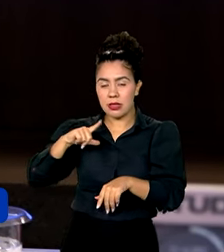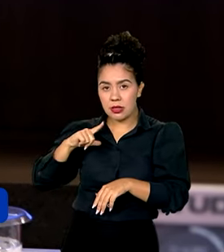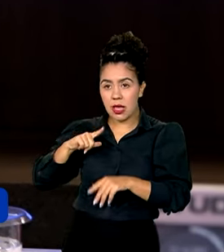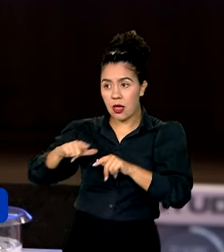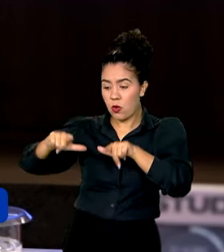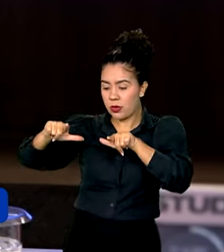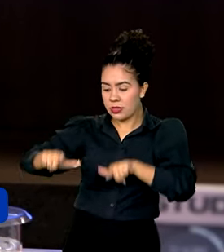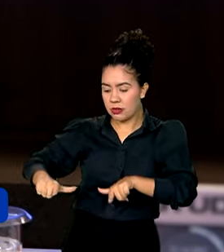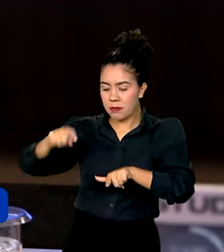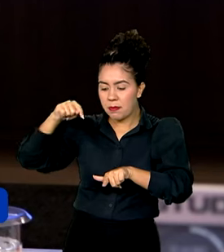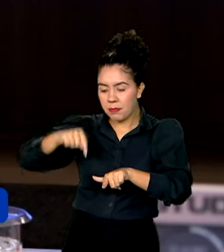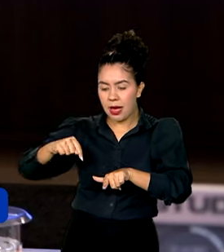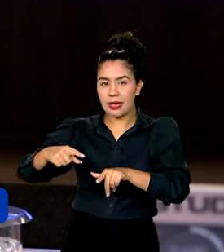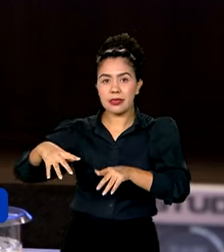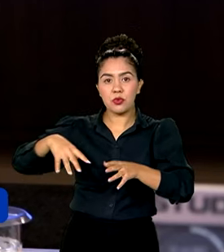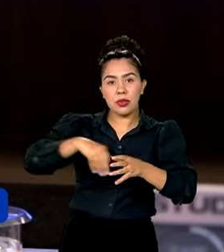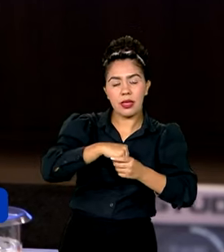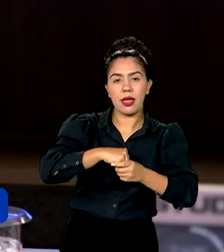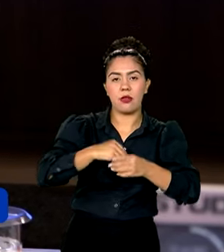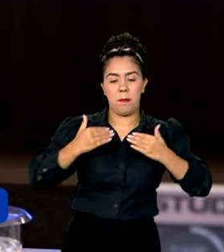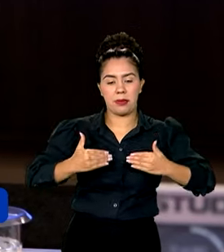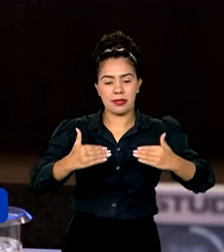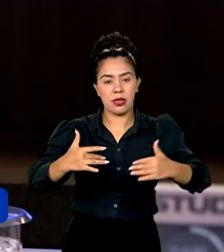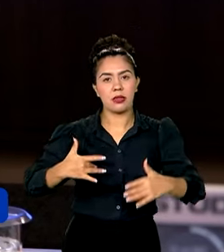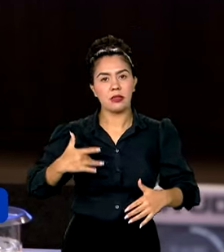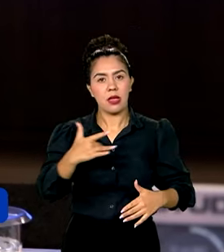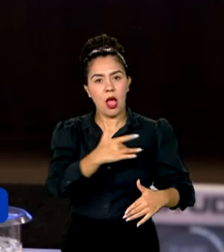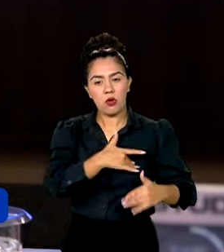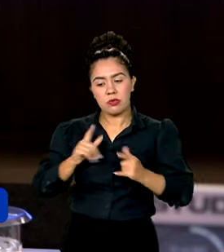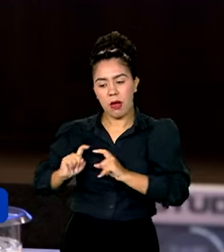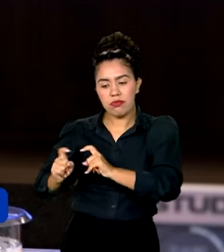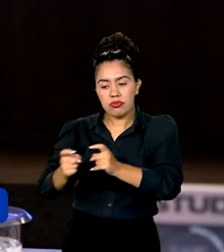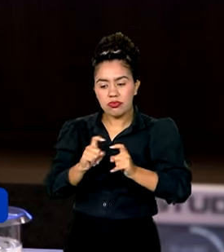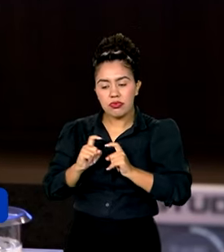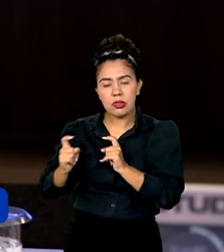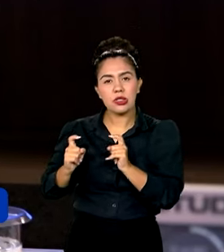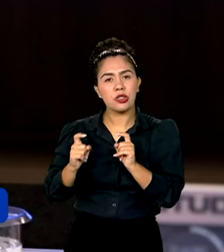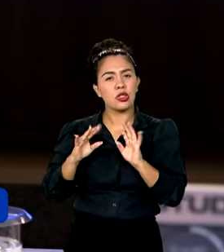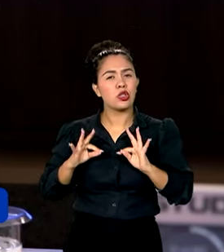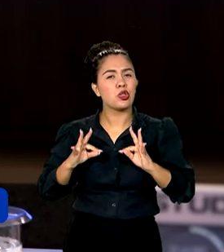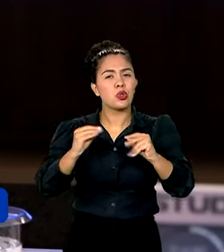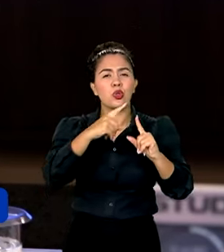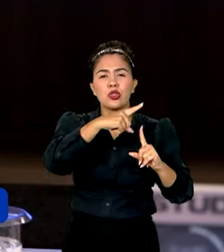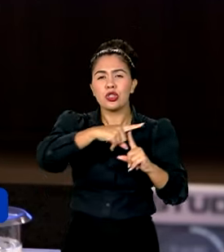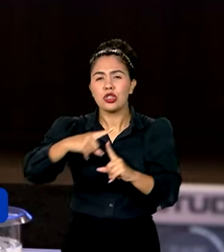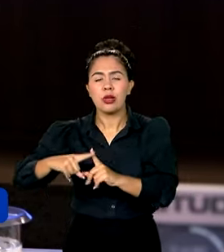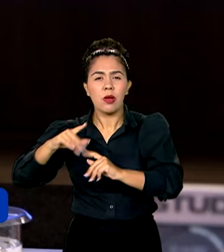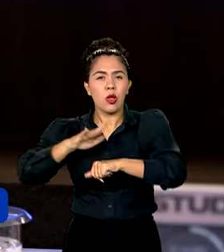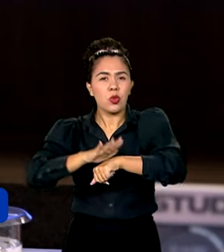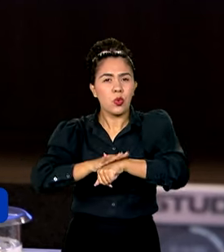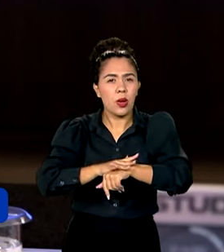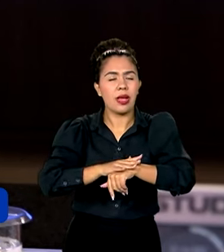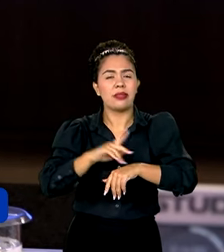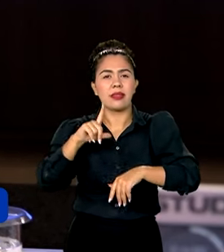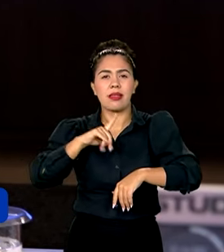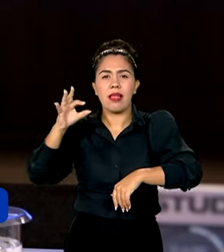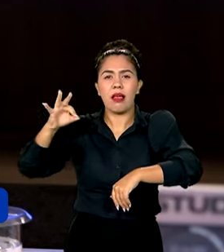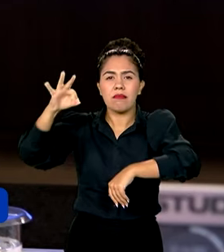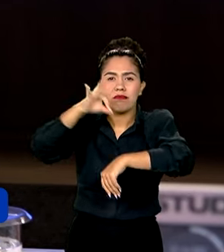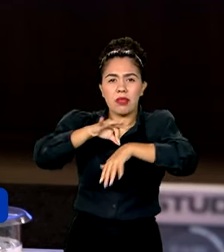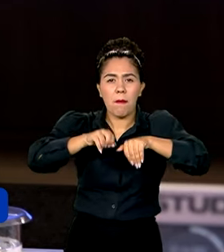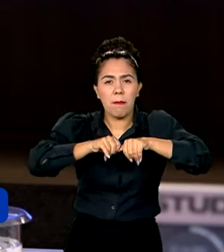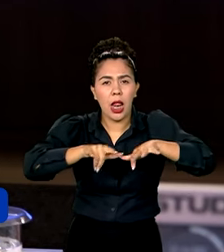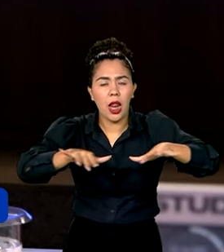da Saúde não só para dengue mas para todas as doenças eh transmitidas por mosquitos e que